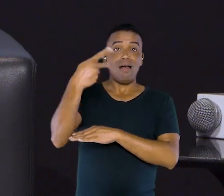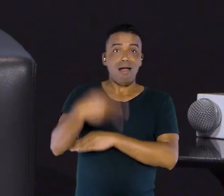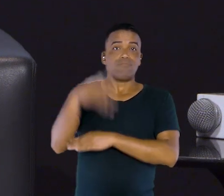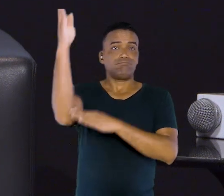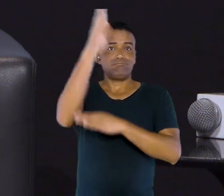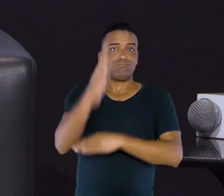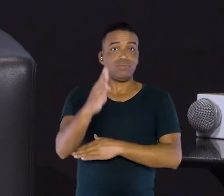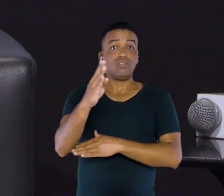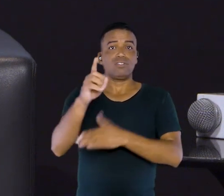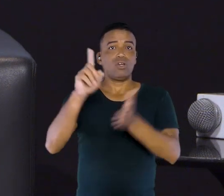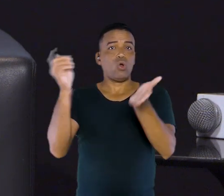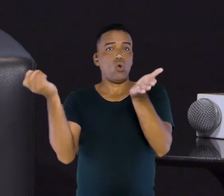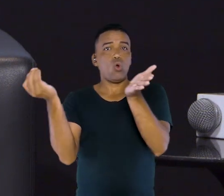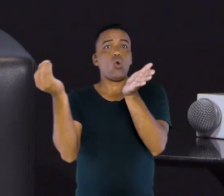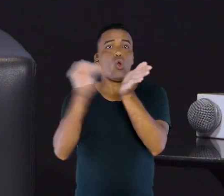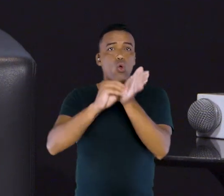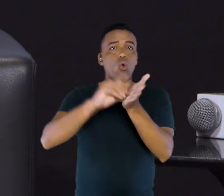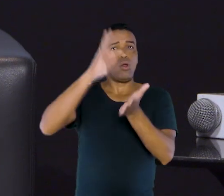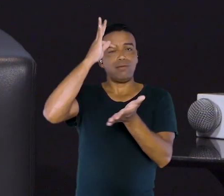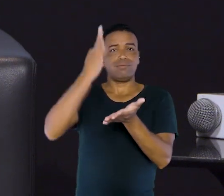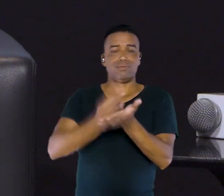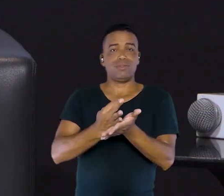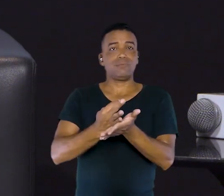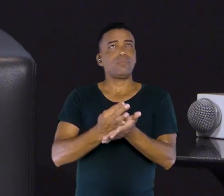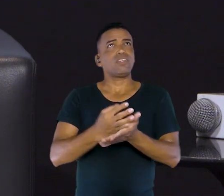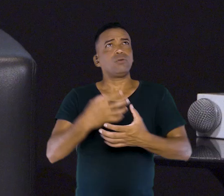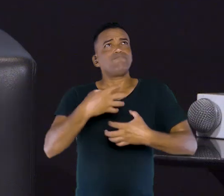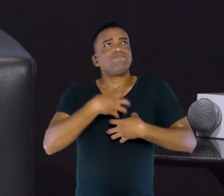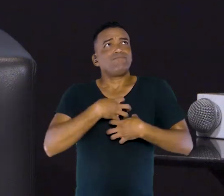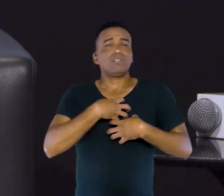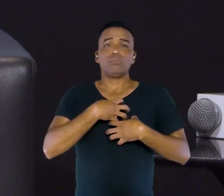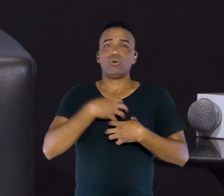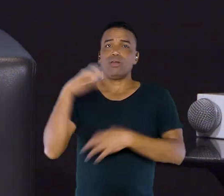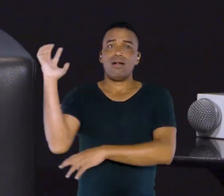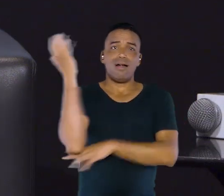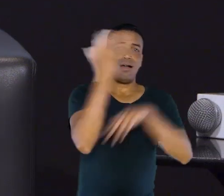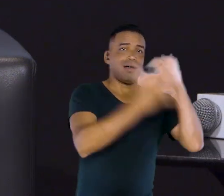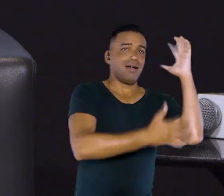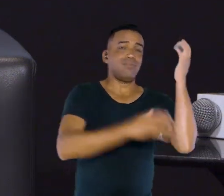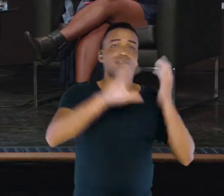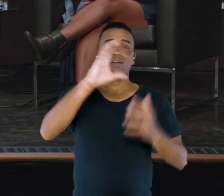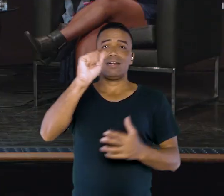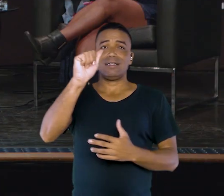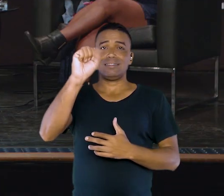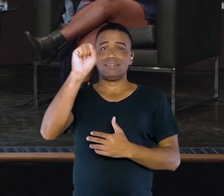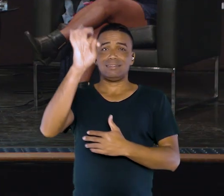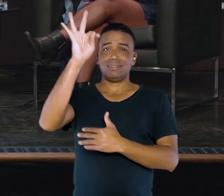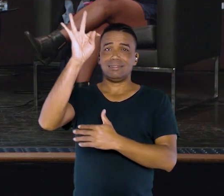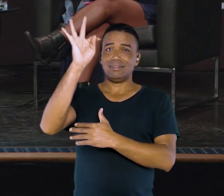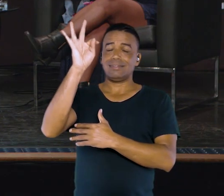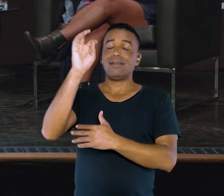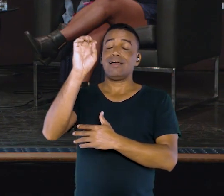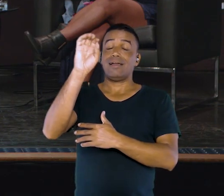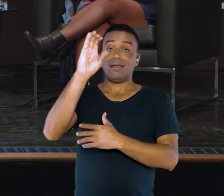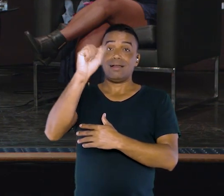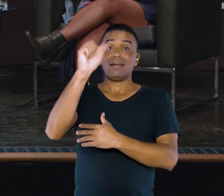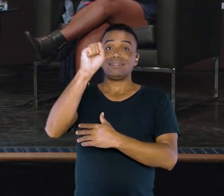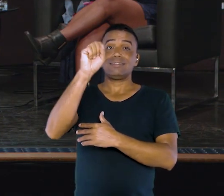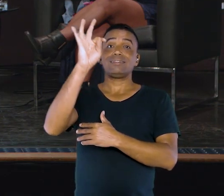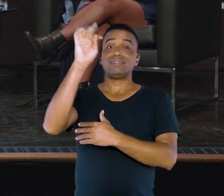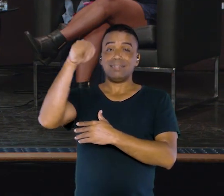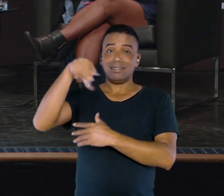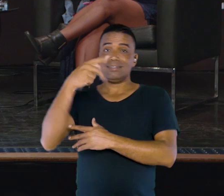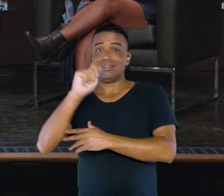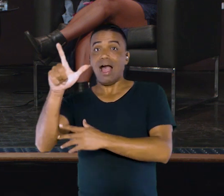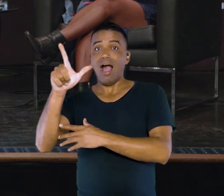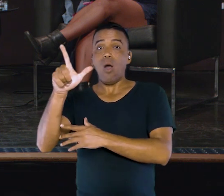trabalho. E me tocou muito o momento que você comenta que os castanhais precisam de luz, né, e